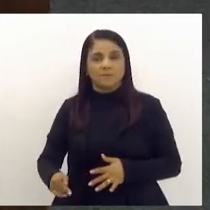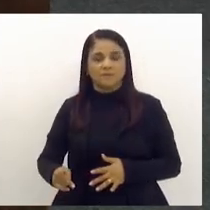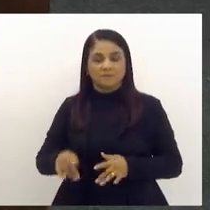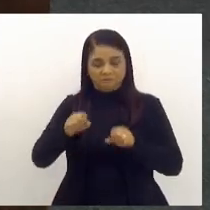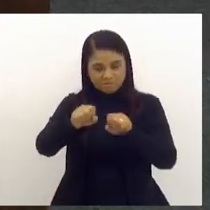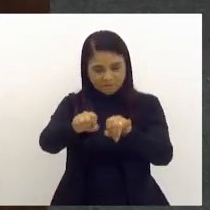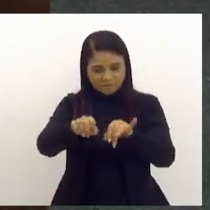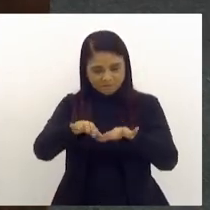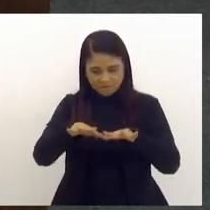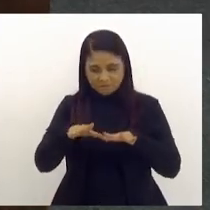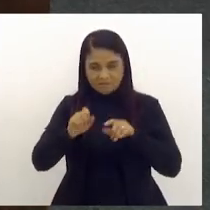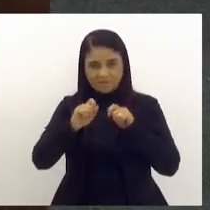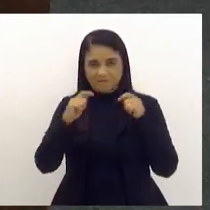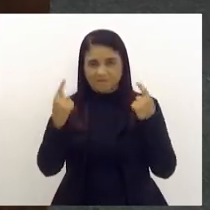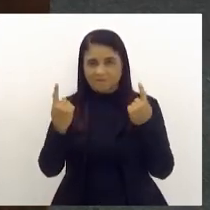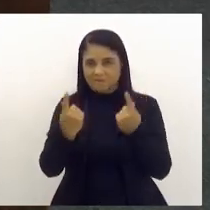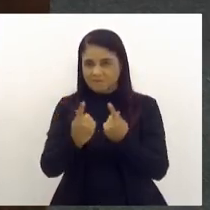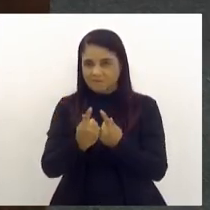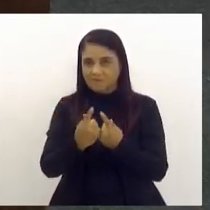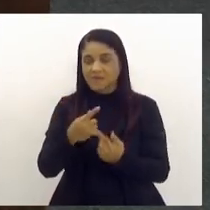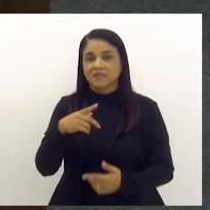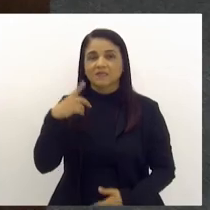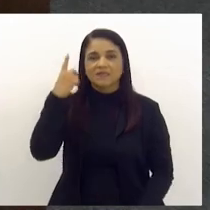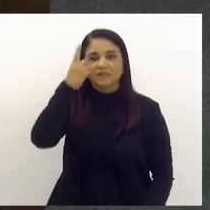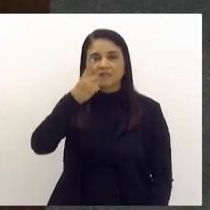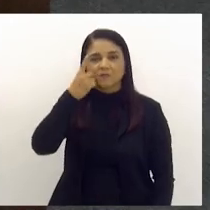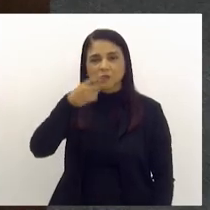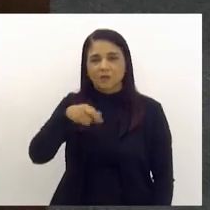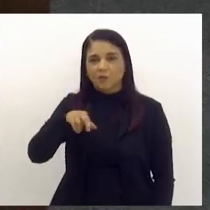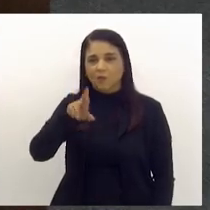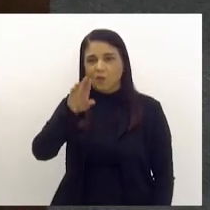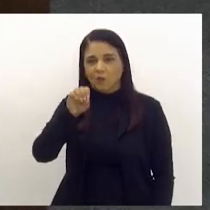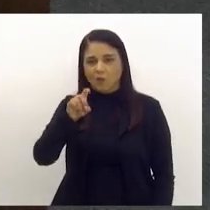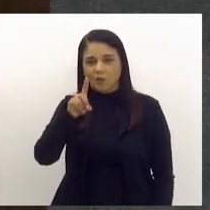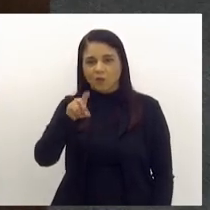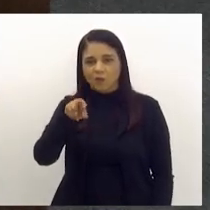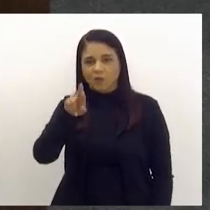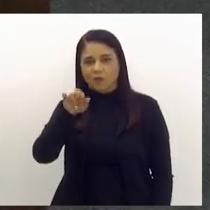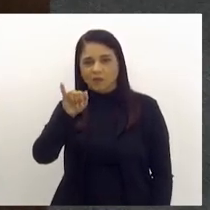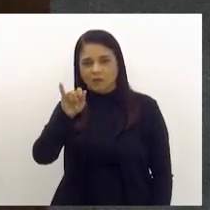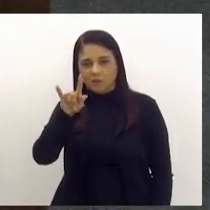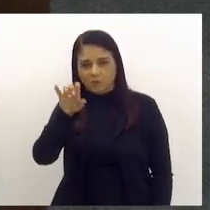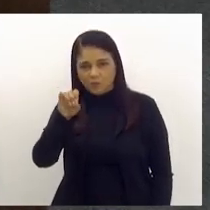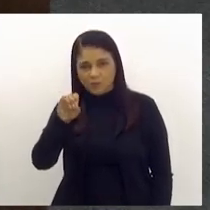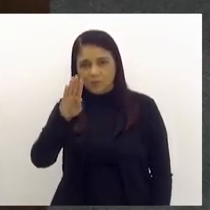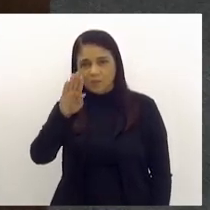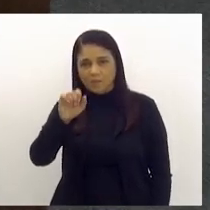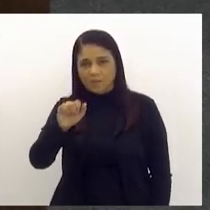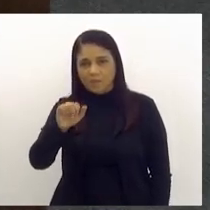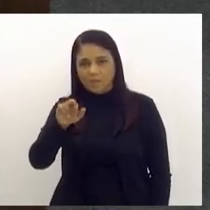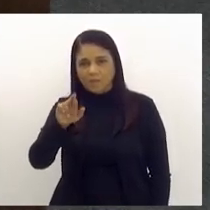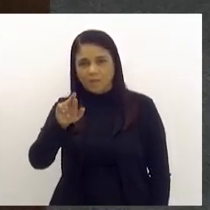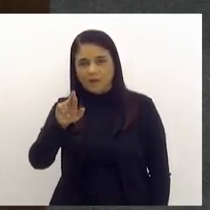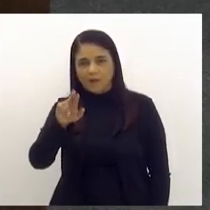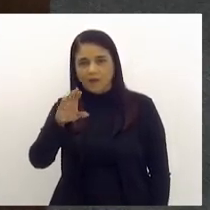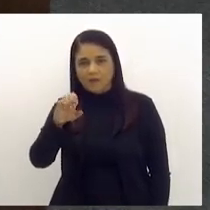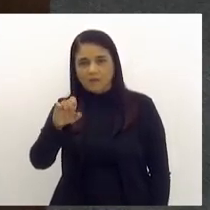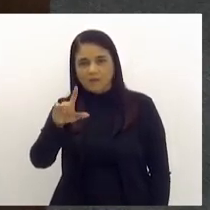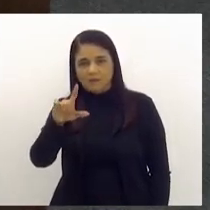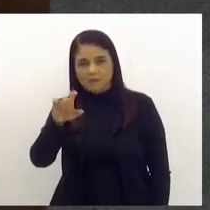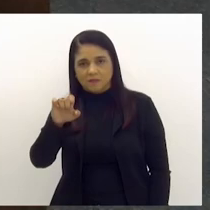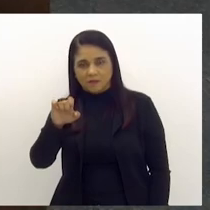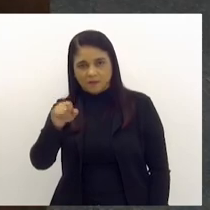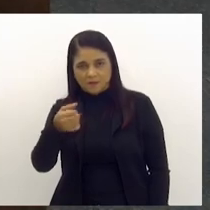Assembleia Legislativa, deputado Rodrigo Barcelar. Desde quando essa